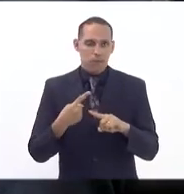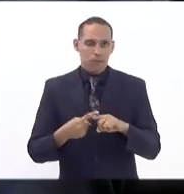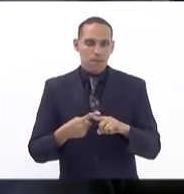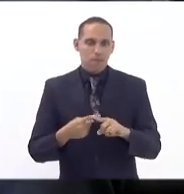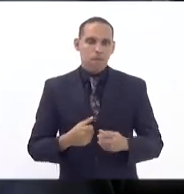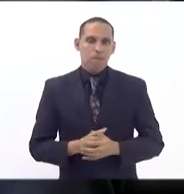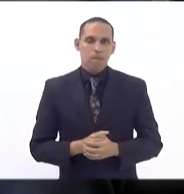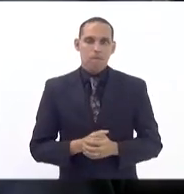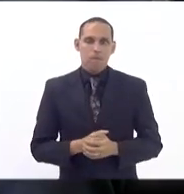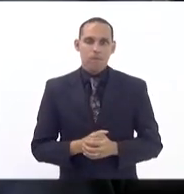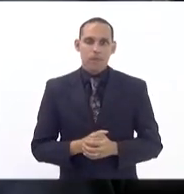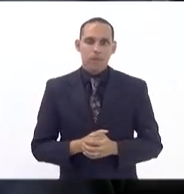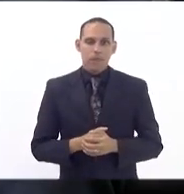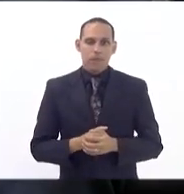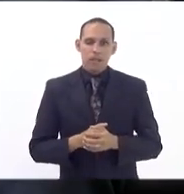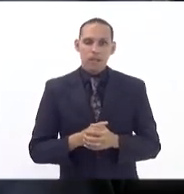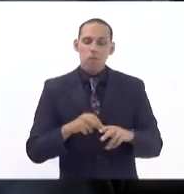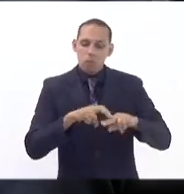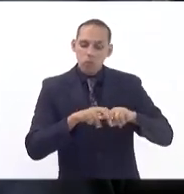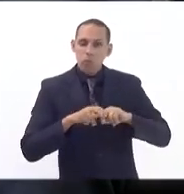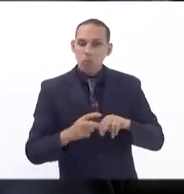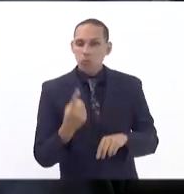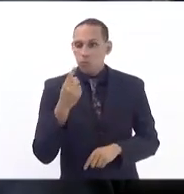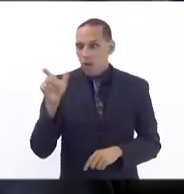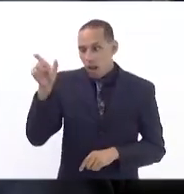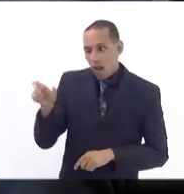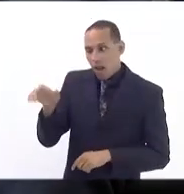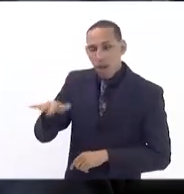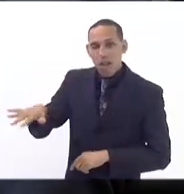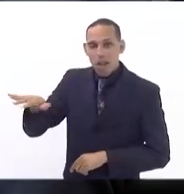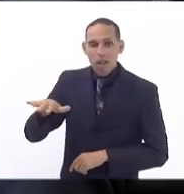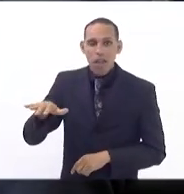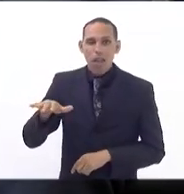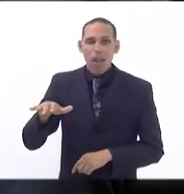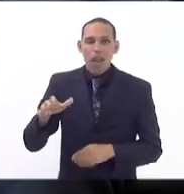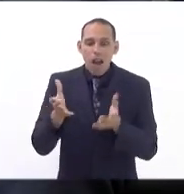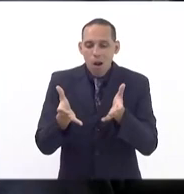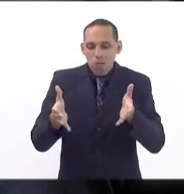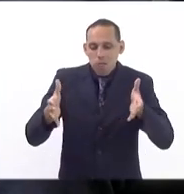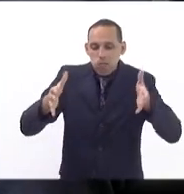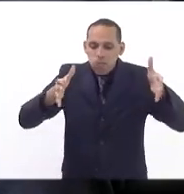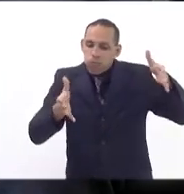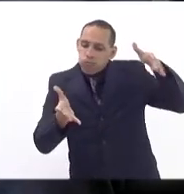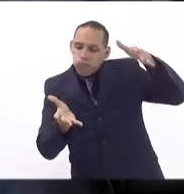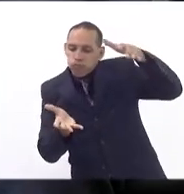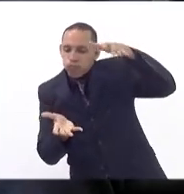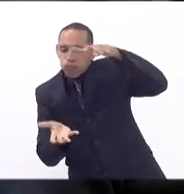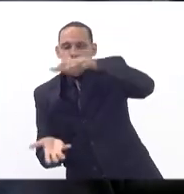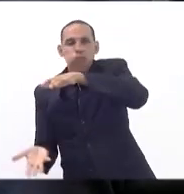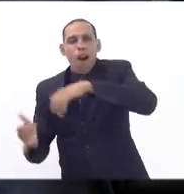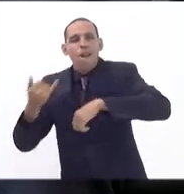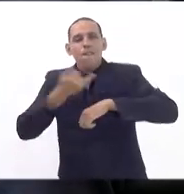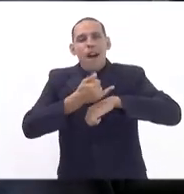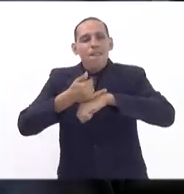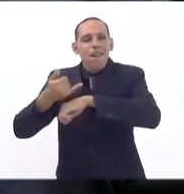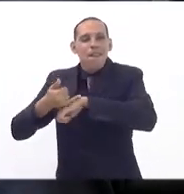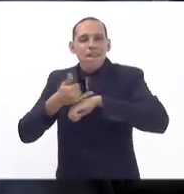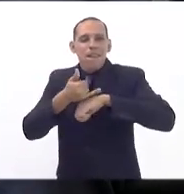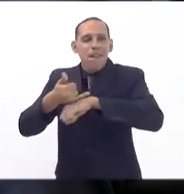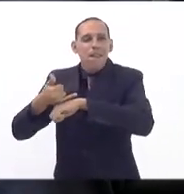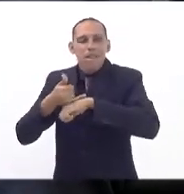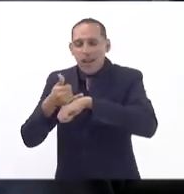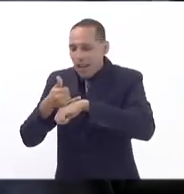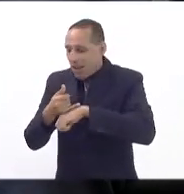das justificativas do grande reciclador aqui quando cai lá caçamba com não sei Quantas toneladas Caiu um outro material